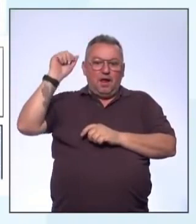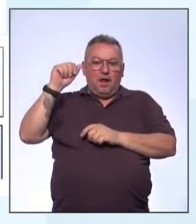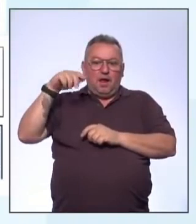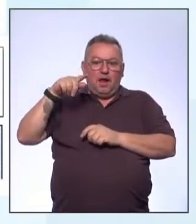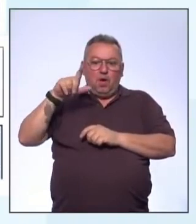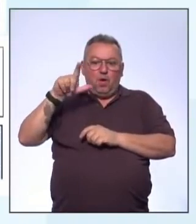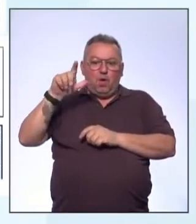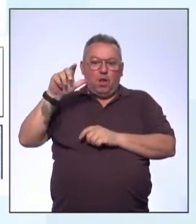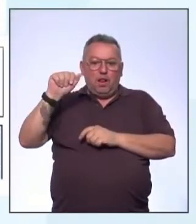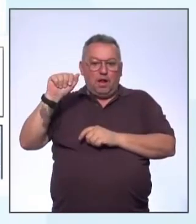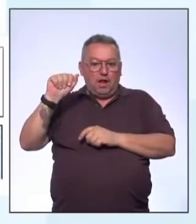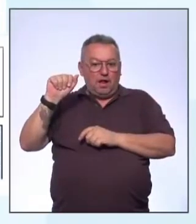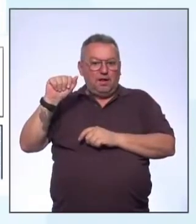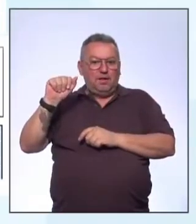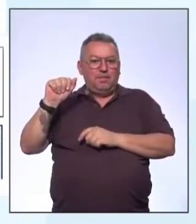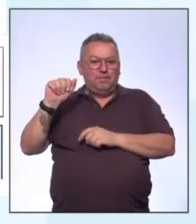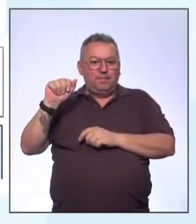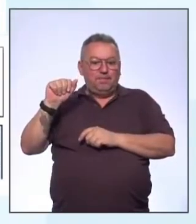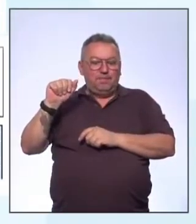de Nigombo,